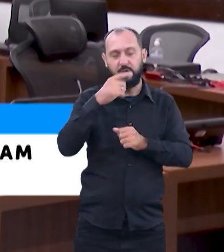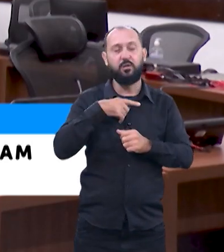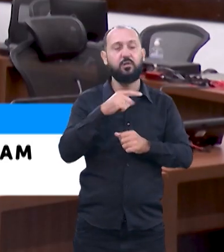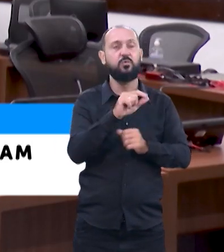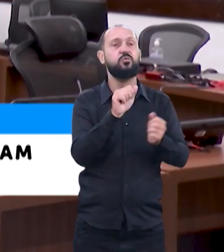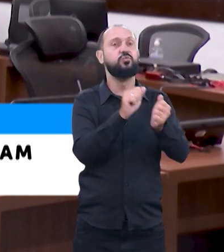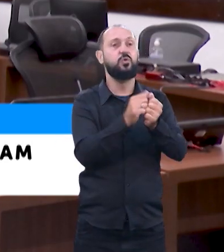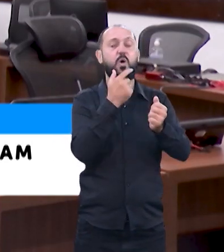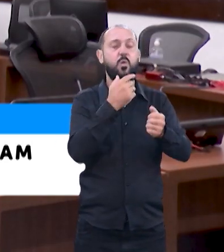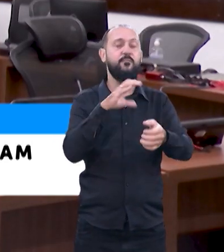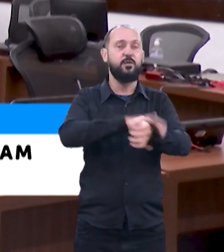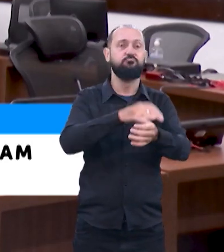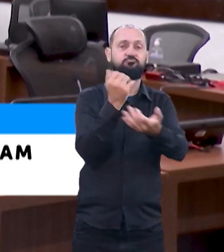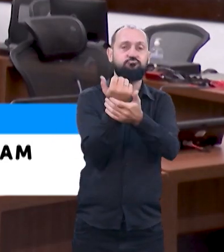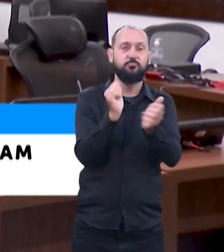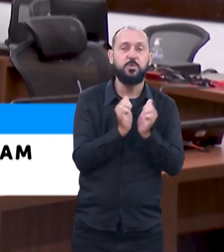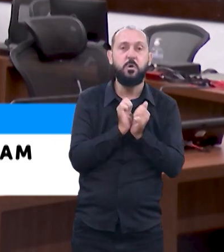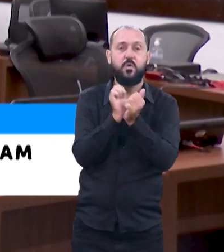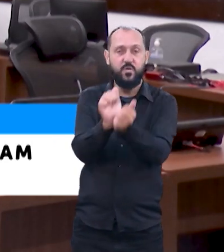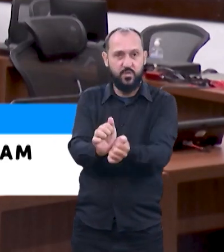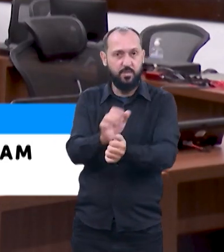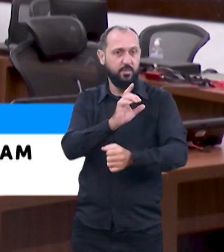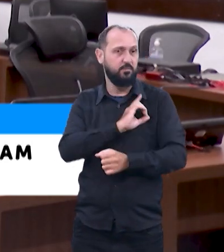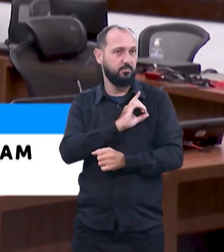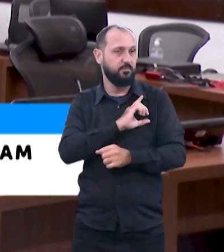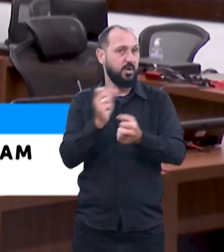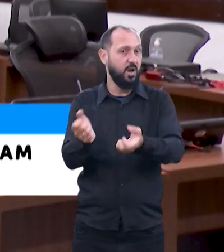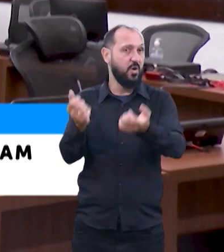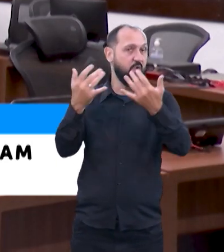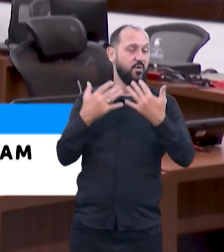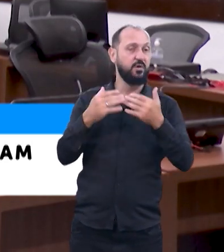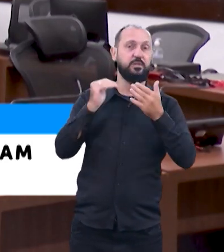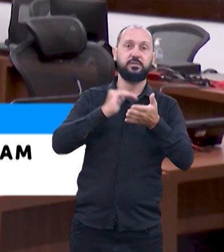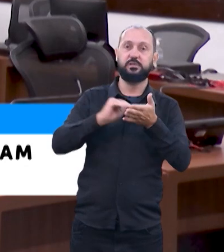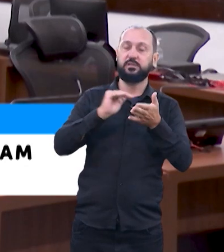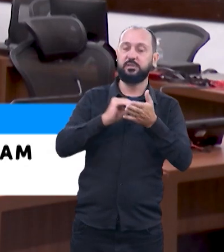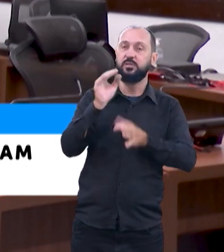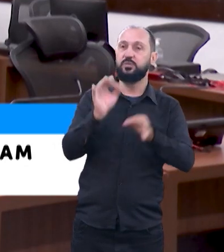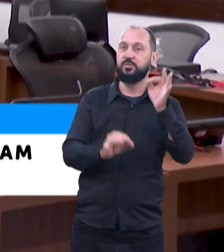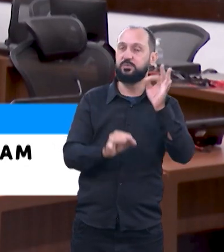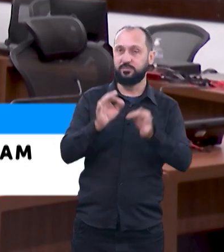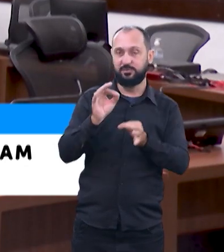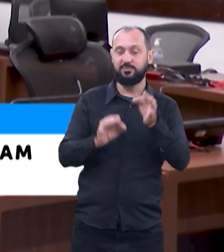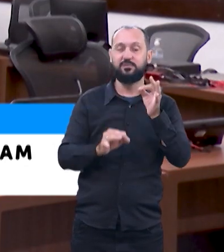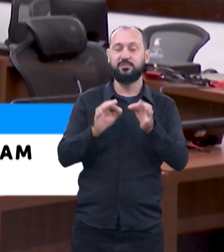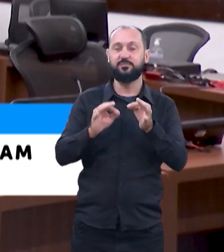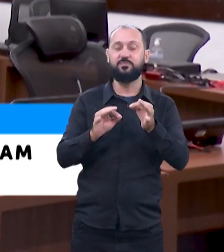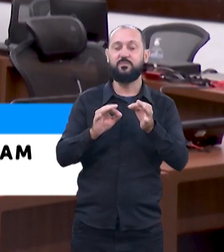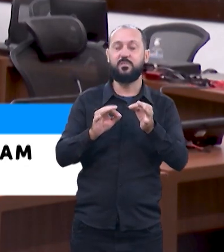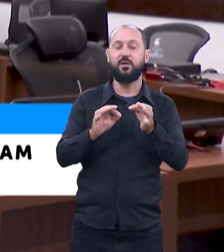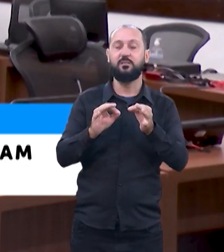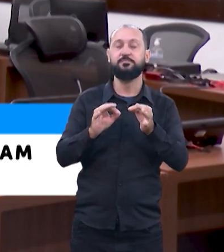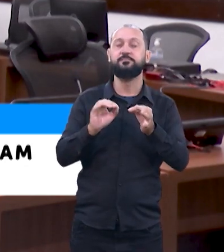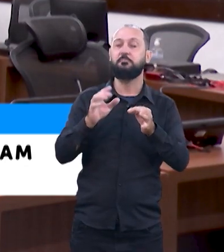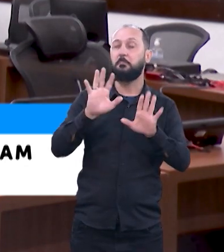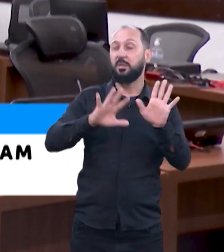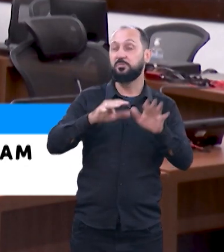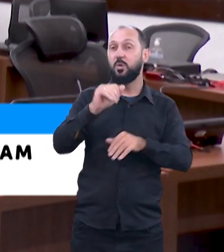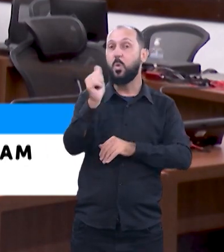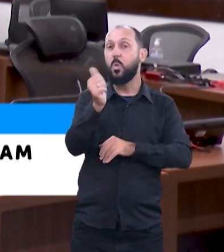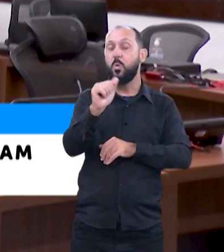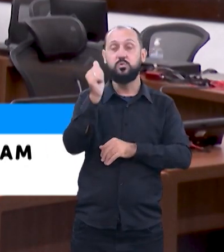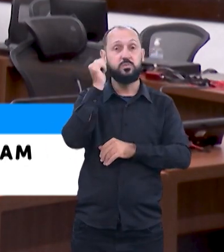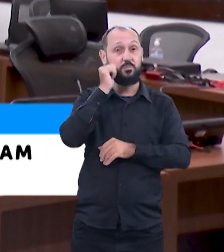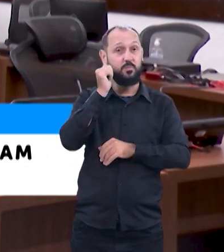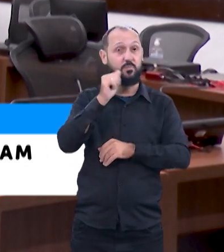o acusado foi algemado e levado para a delegacia. Segundo dados da Secretaria de Justiça e Segurança Pública, a Sejusp, 11